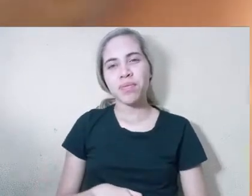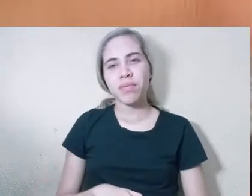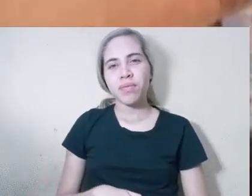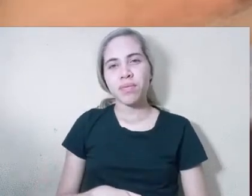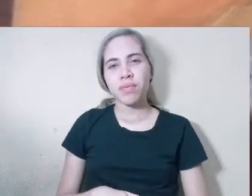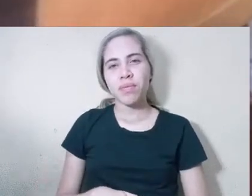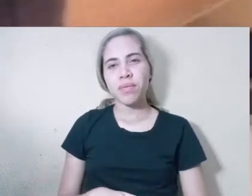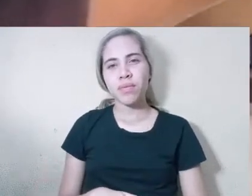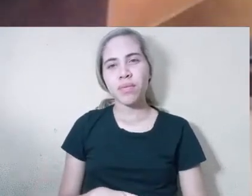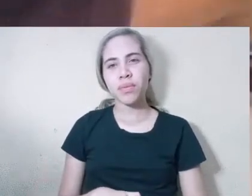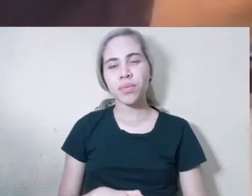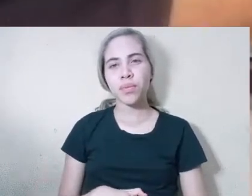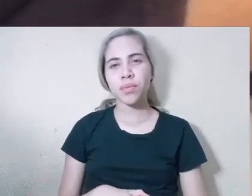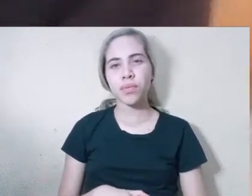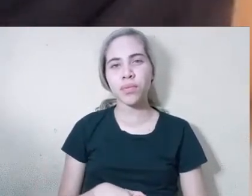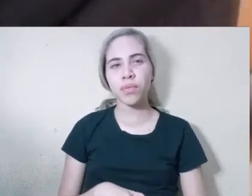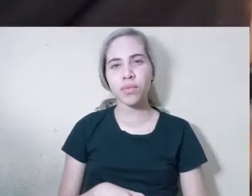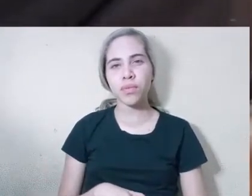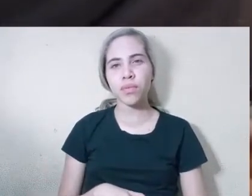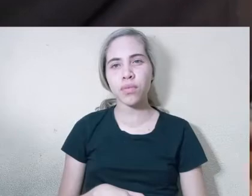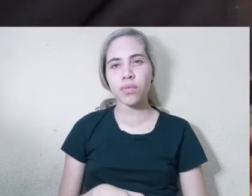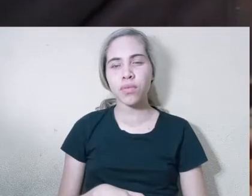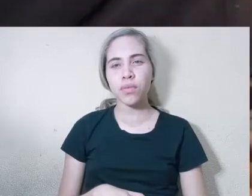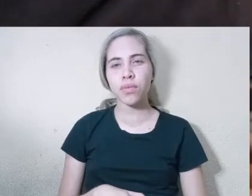Muito fera.